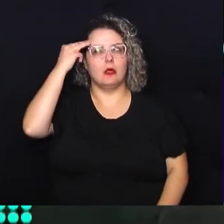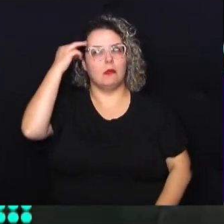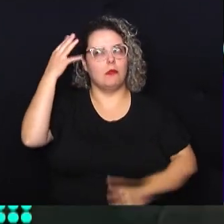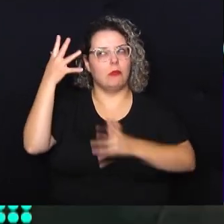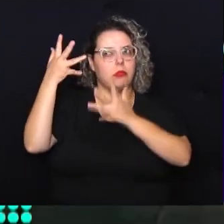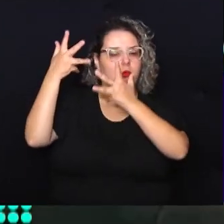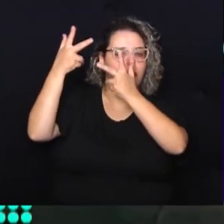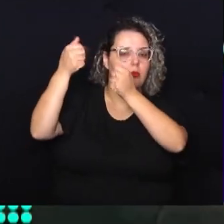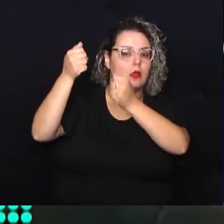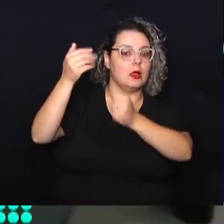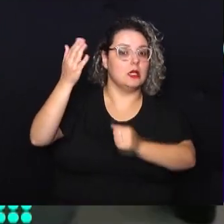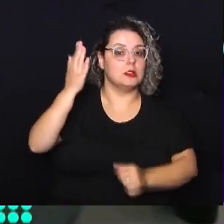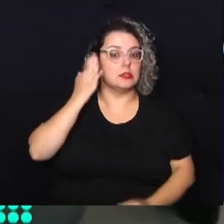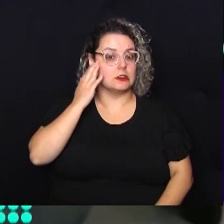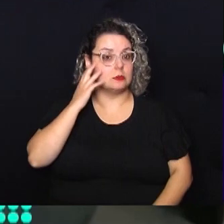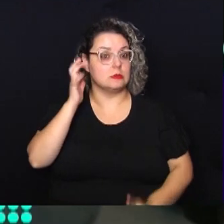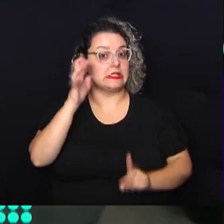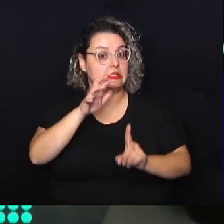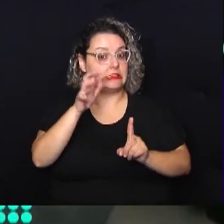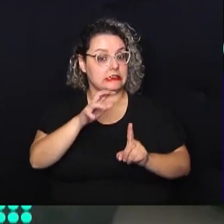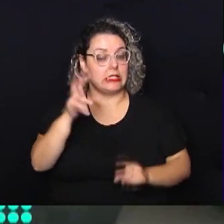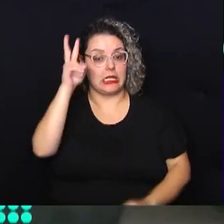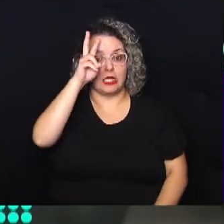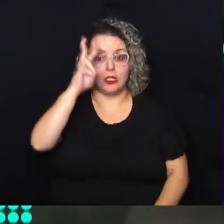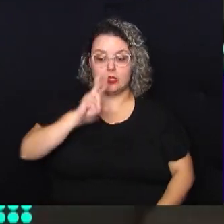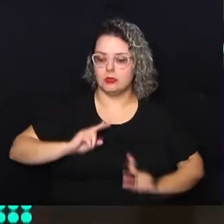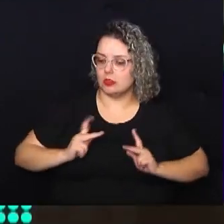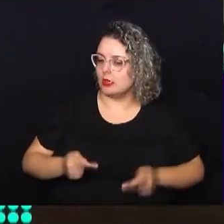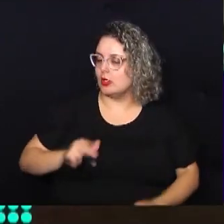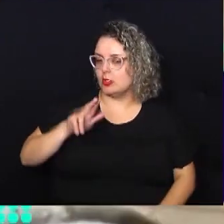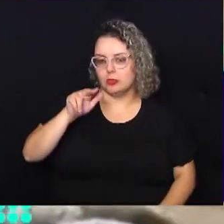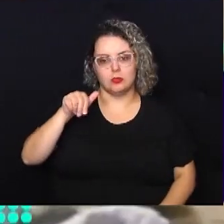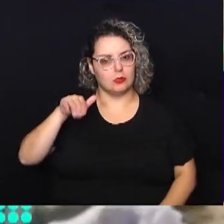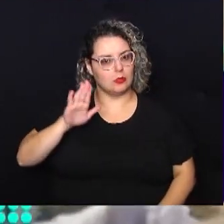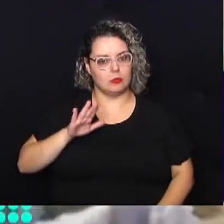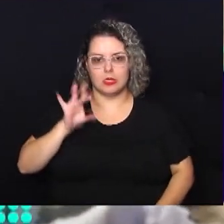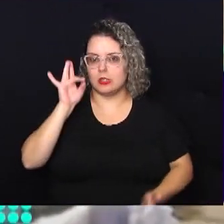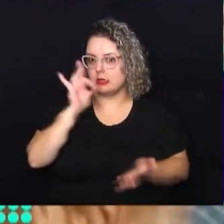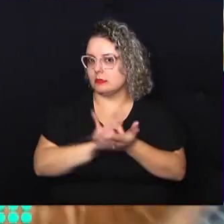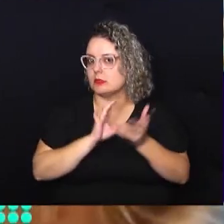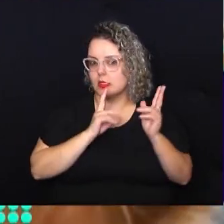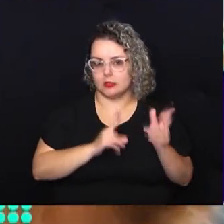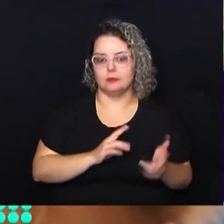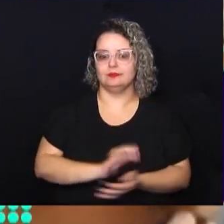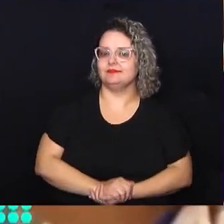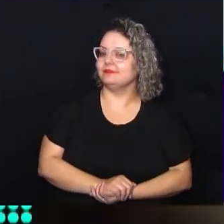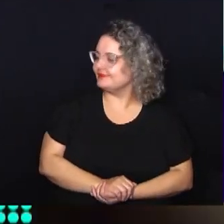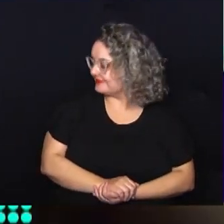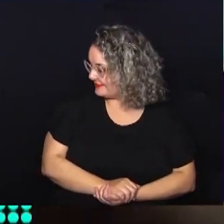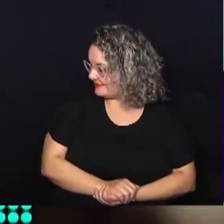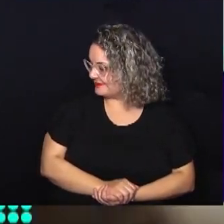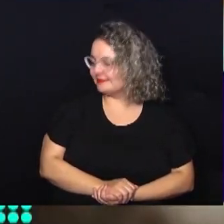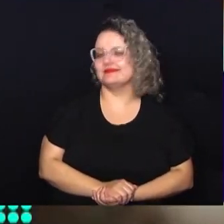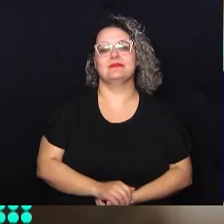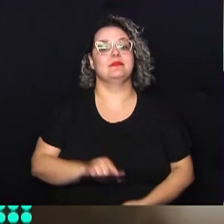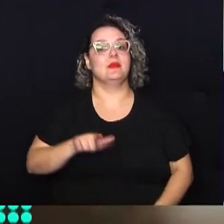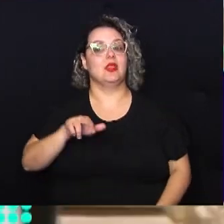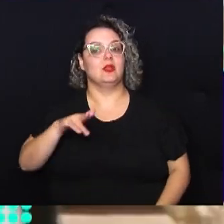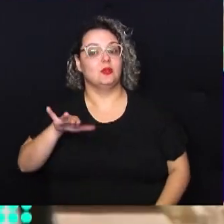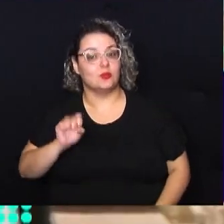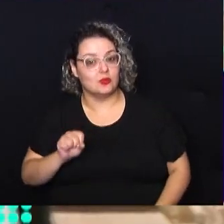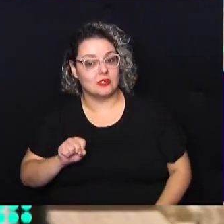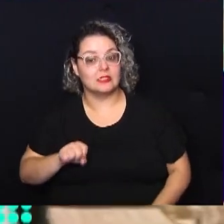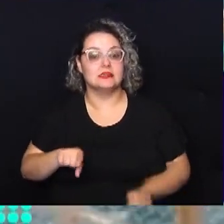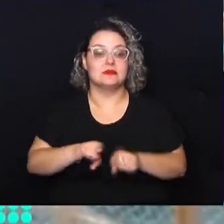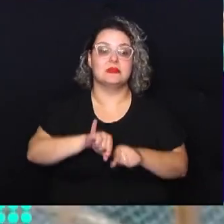prever o impacto, a história da humanidade nunca mais foi a mesma. Além do tempo, Lucas e Joana